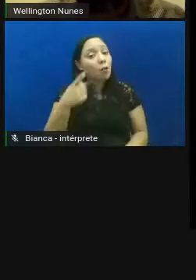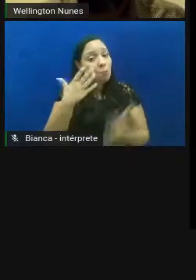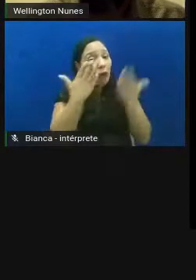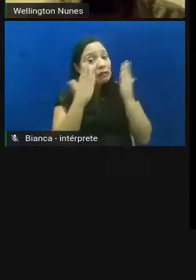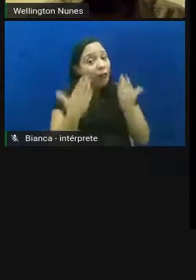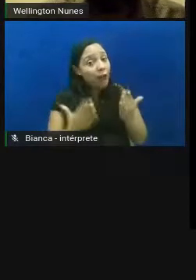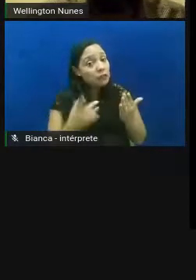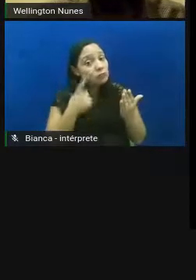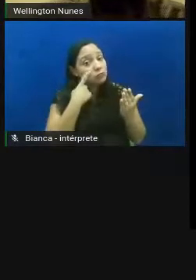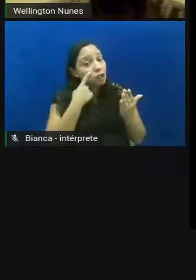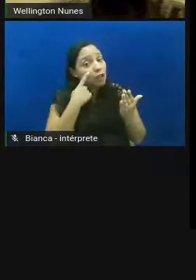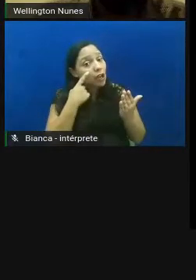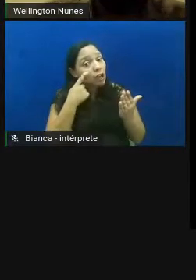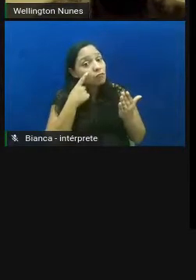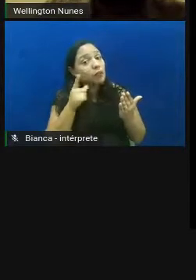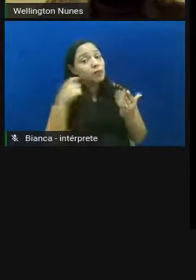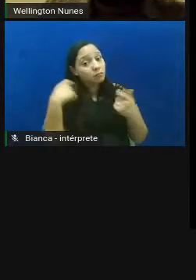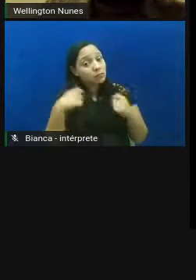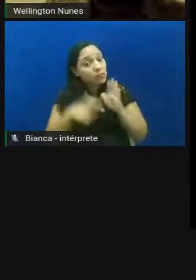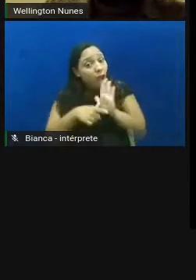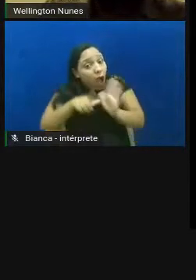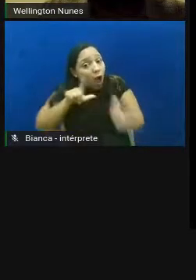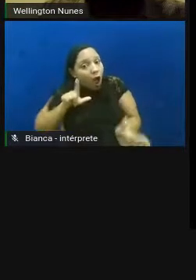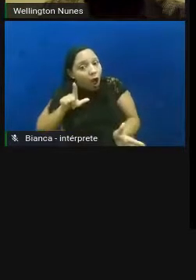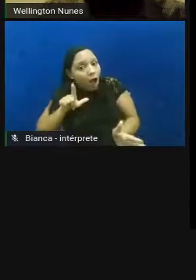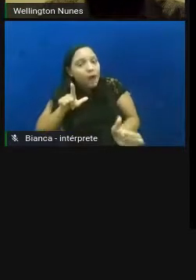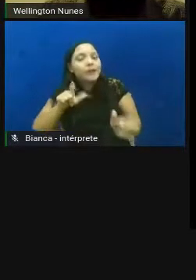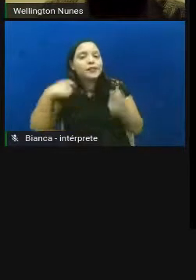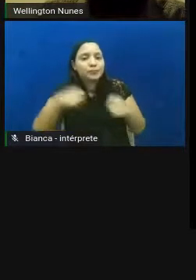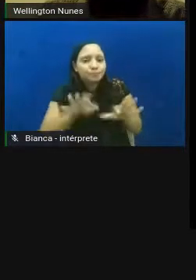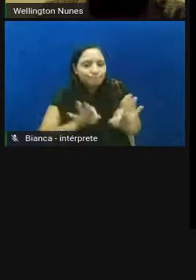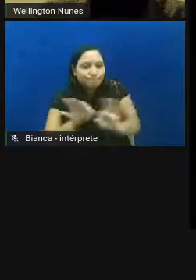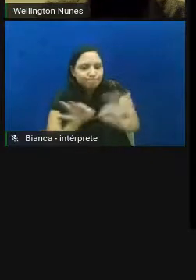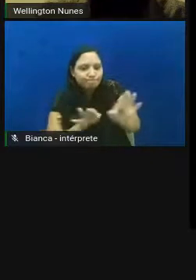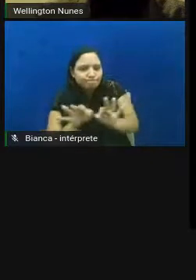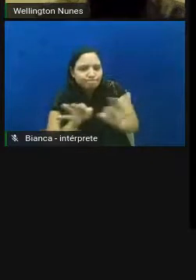o impacto ambiental de uma obra desse porte.